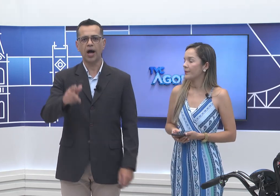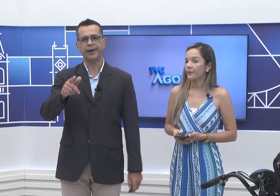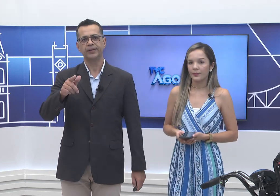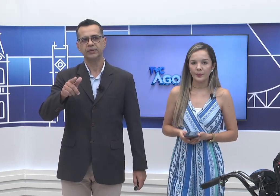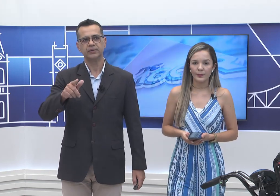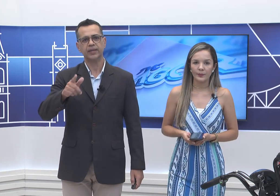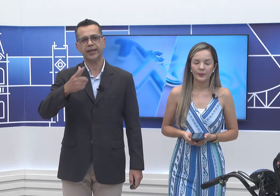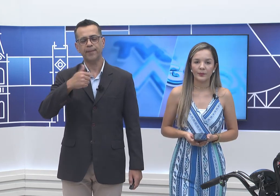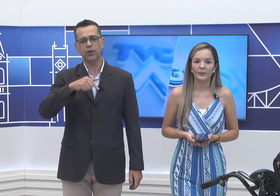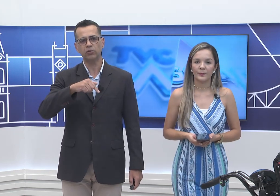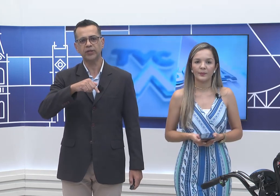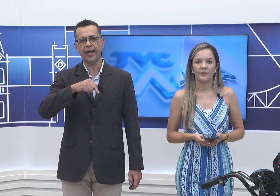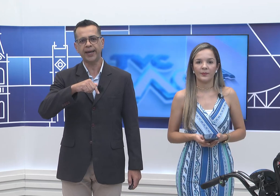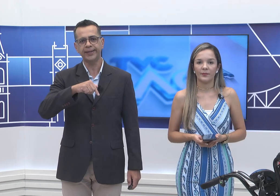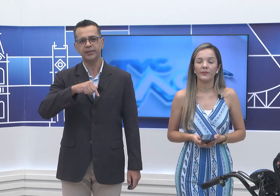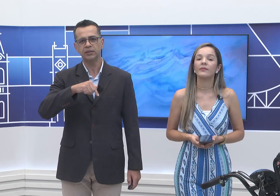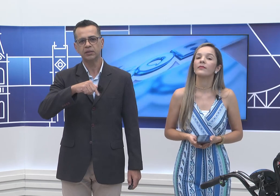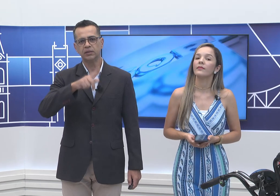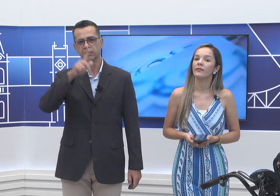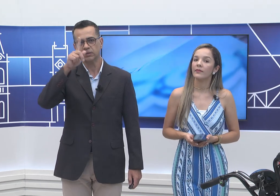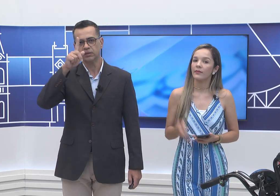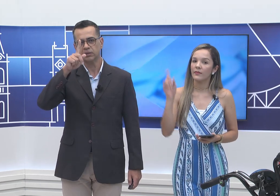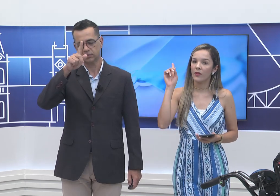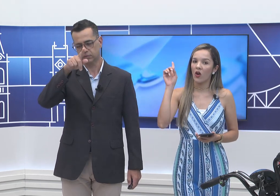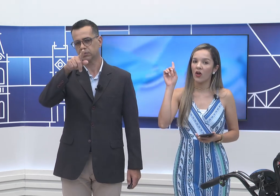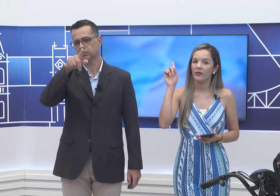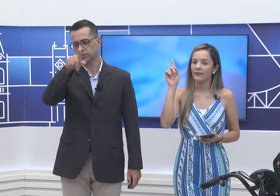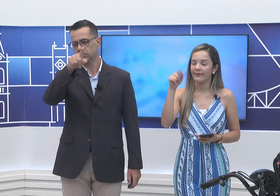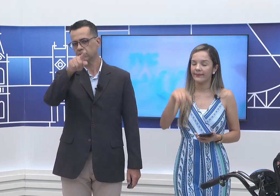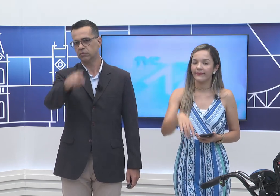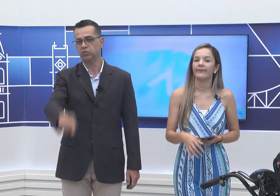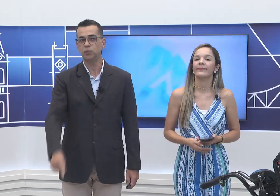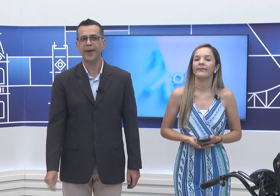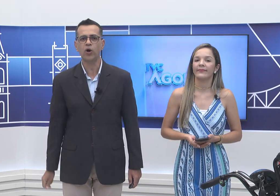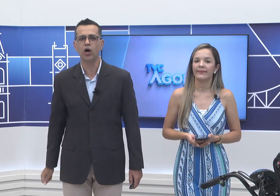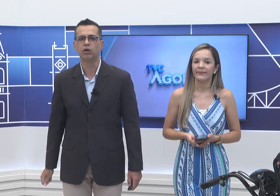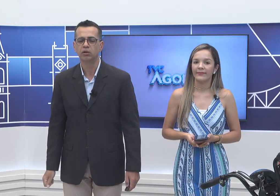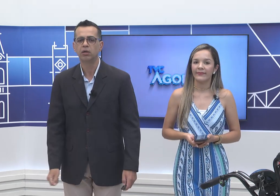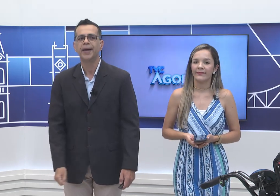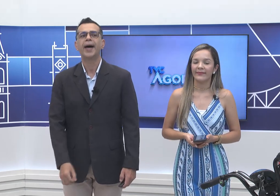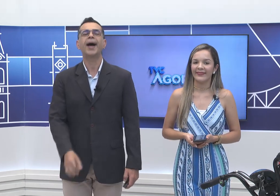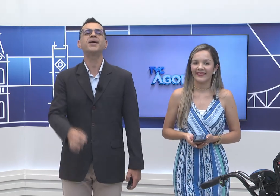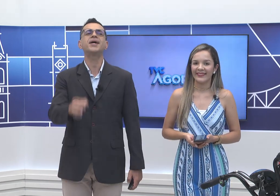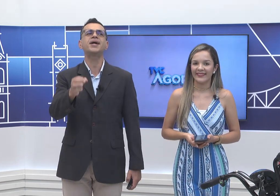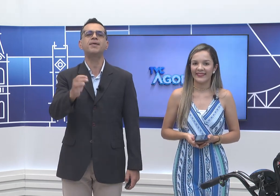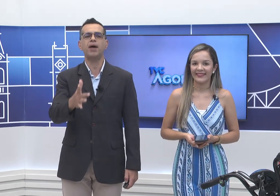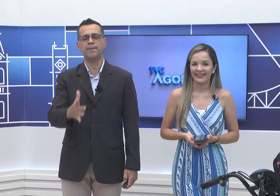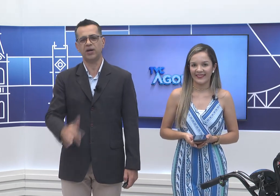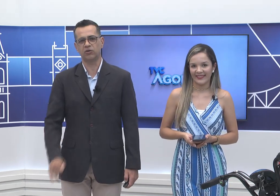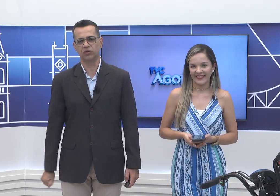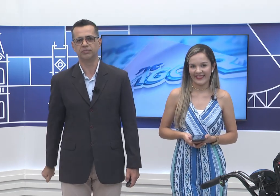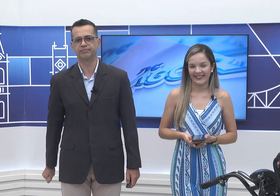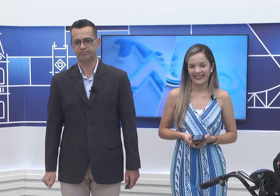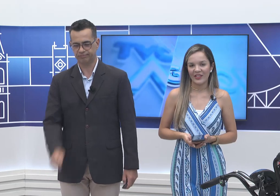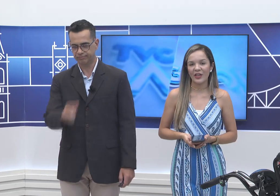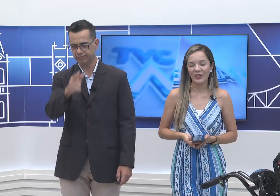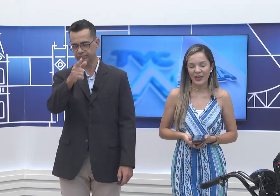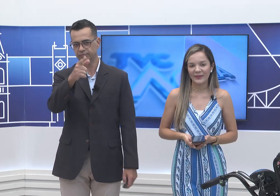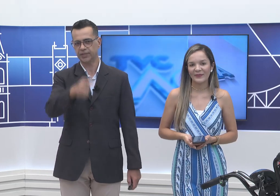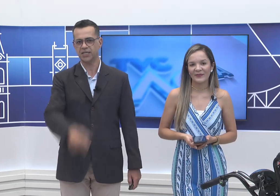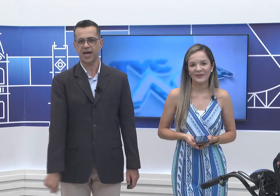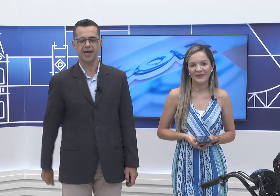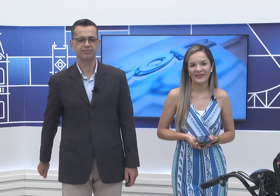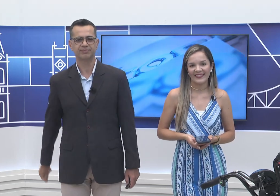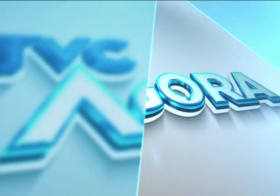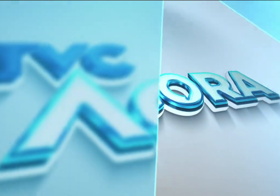Ó, daqui a pouco tem, hein? Ó. O bicho pegou. Ô, oh, mas pegou. Já, já.